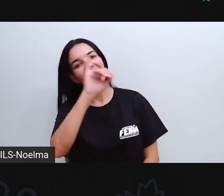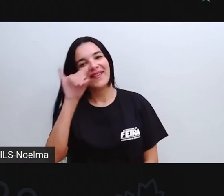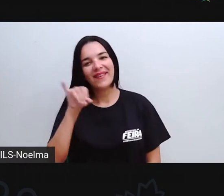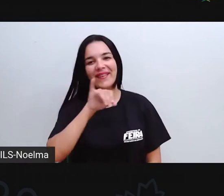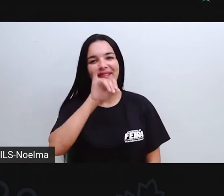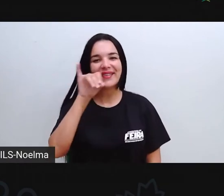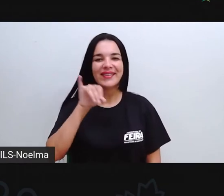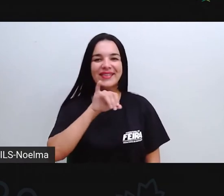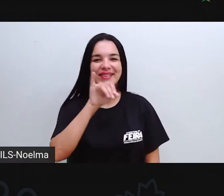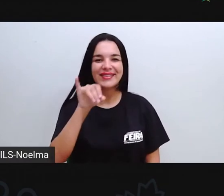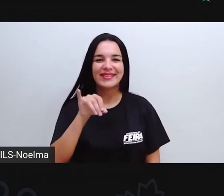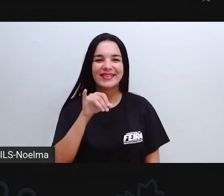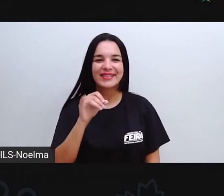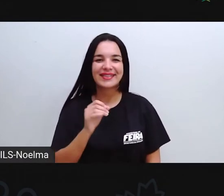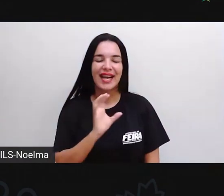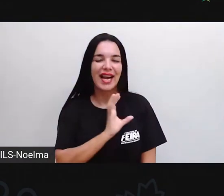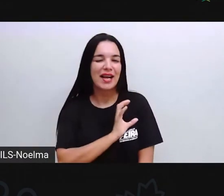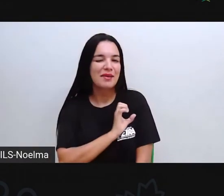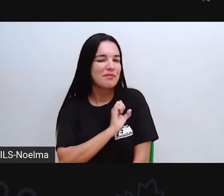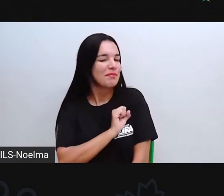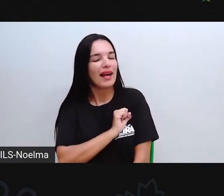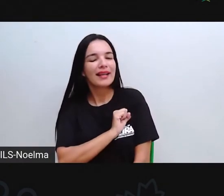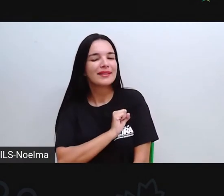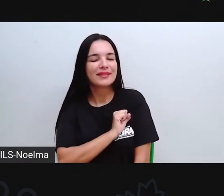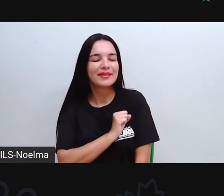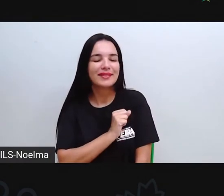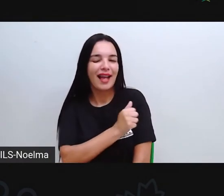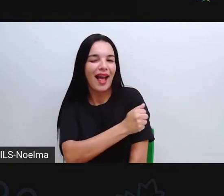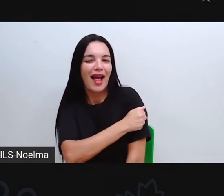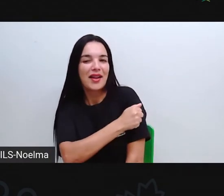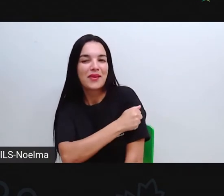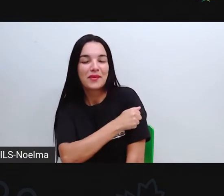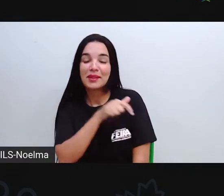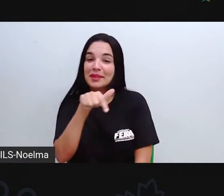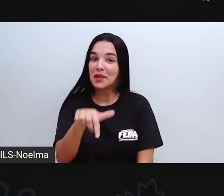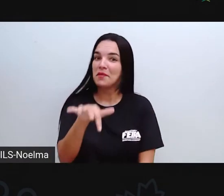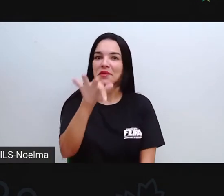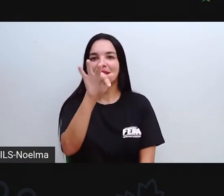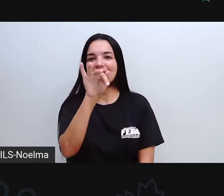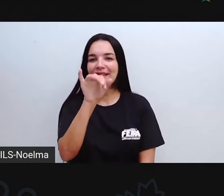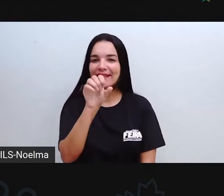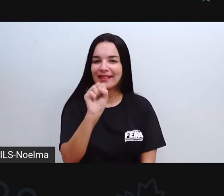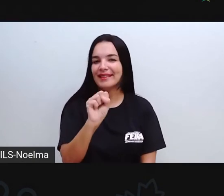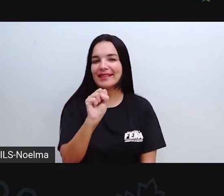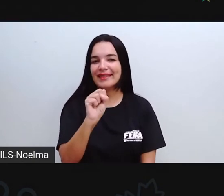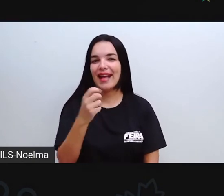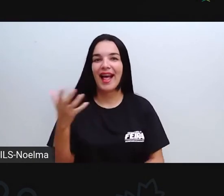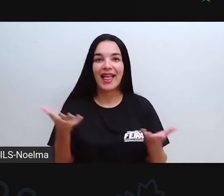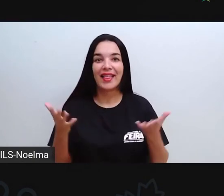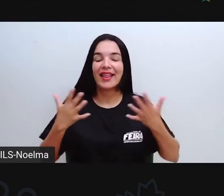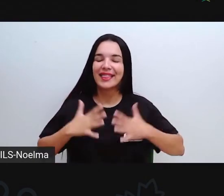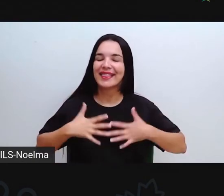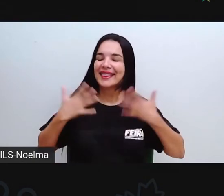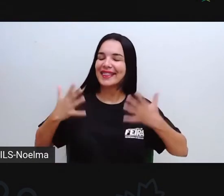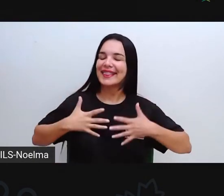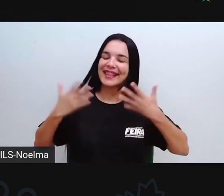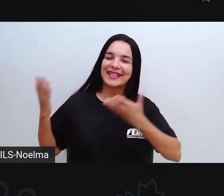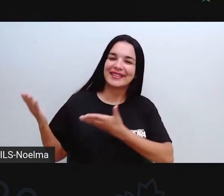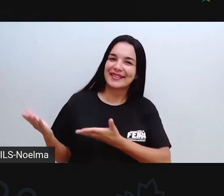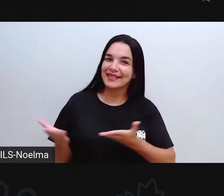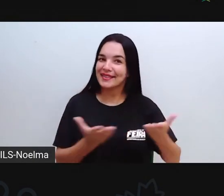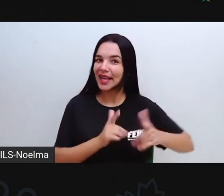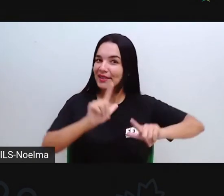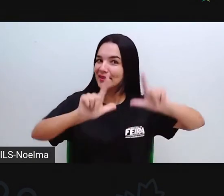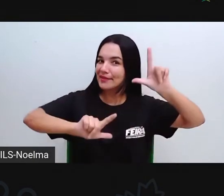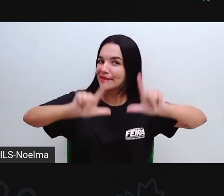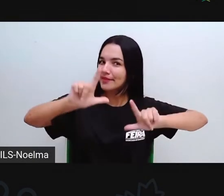Olá, meus amores, meus queridos e amados alunos da cidade de Feira de Santana. É com enorme alegria que a gente recebe vocês